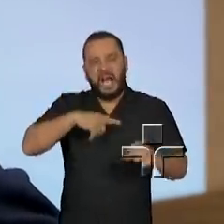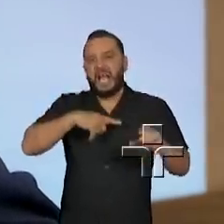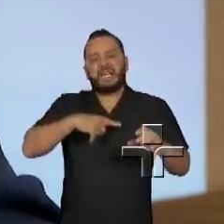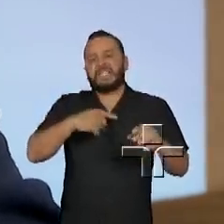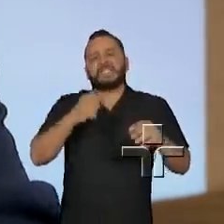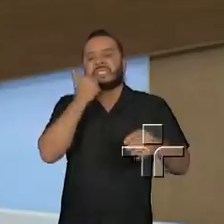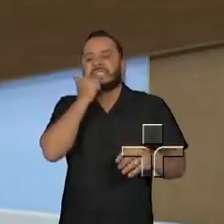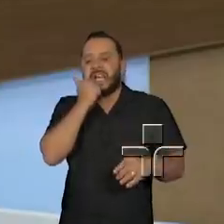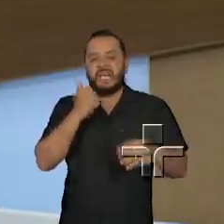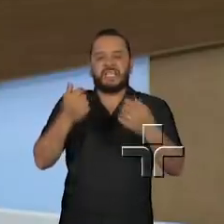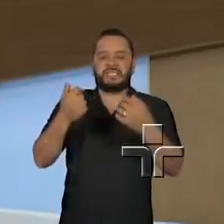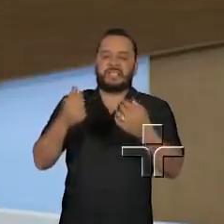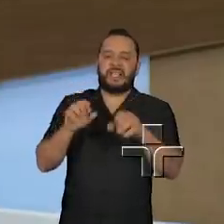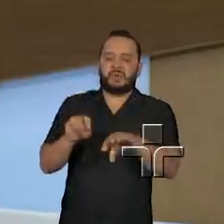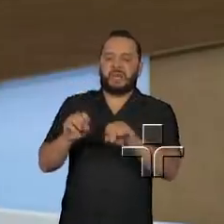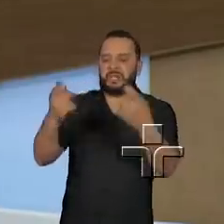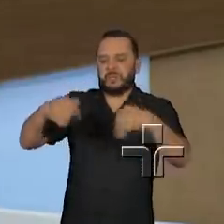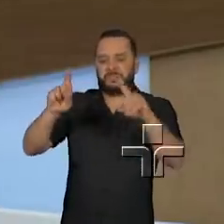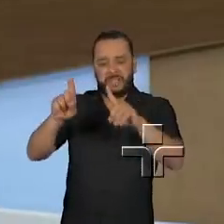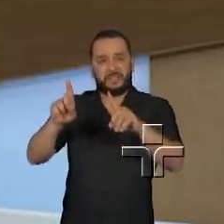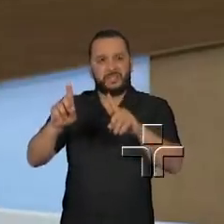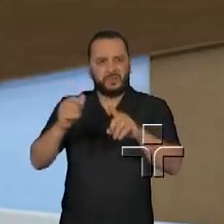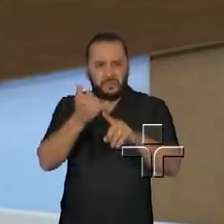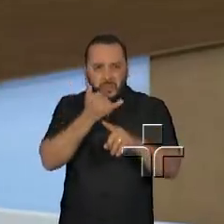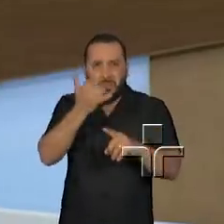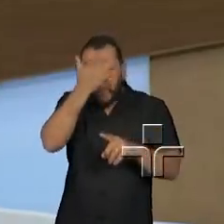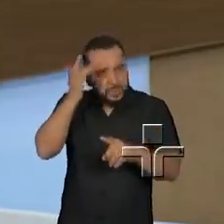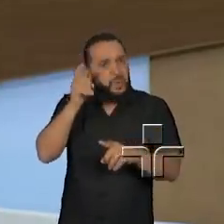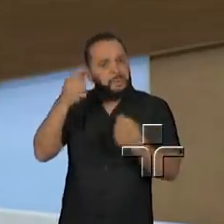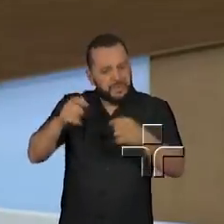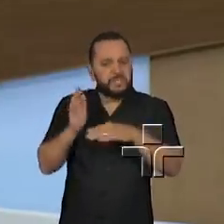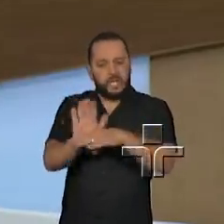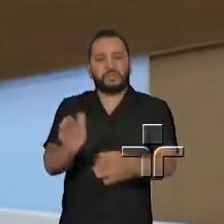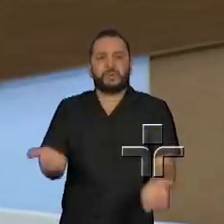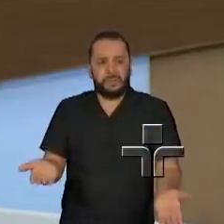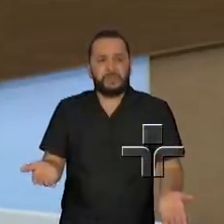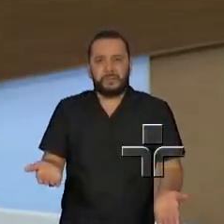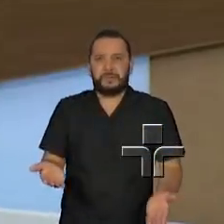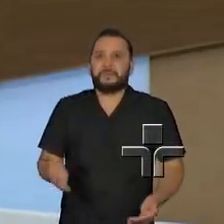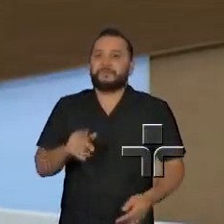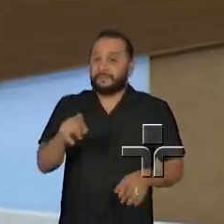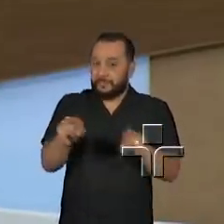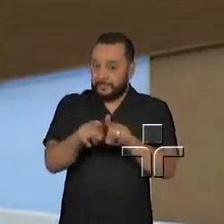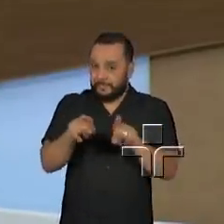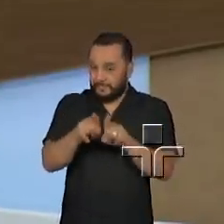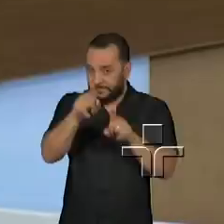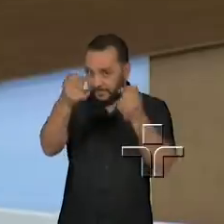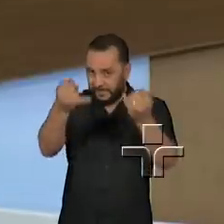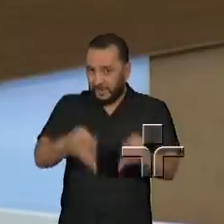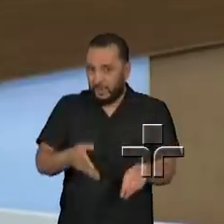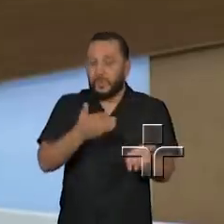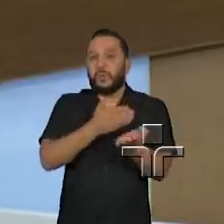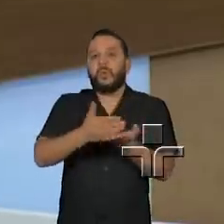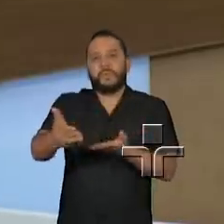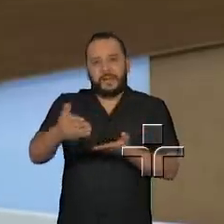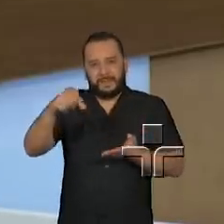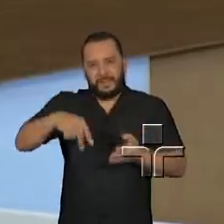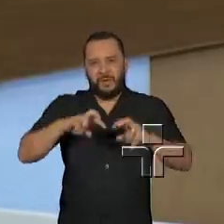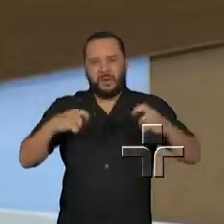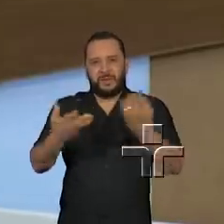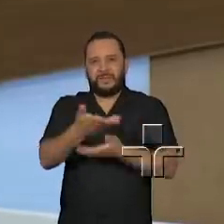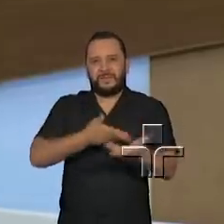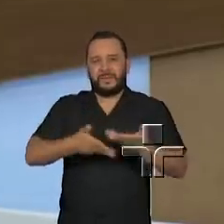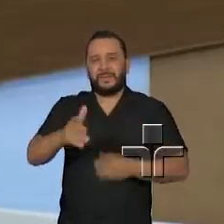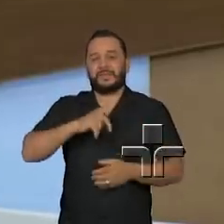Professor, queria chamar a atenção para outra categoria que está encurralada, que inclusive o senhor mencionou, além dos cientistas que o senhor mencionou no começo do programa, que são